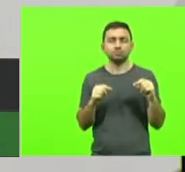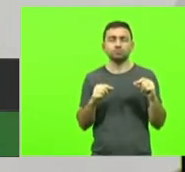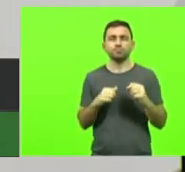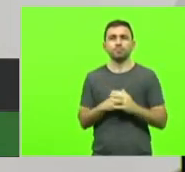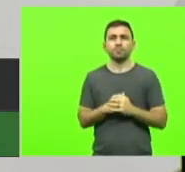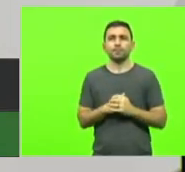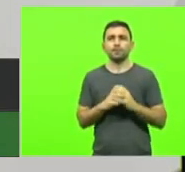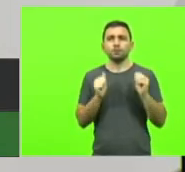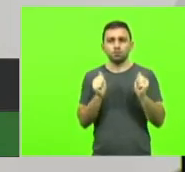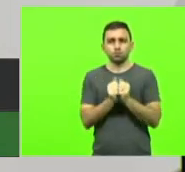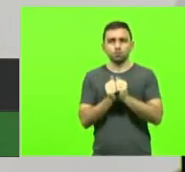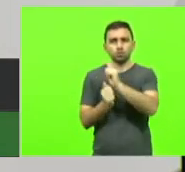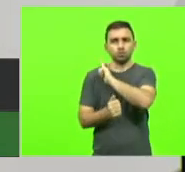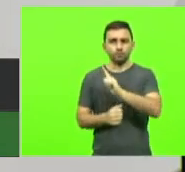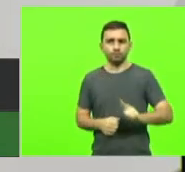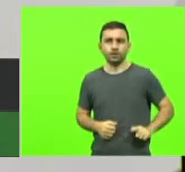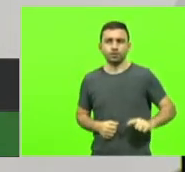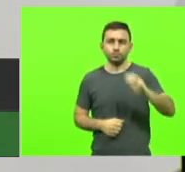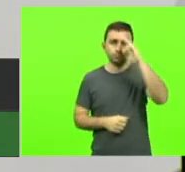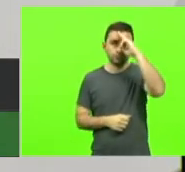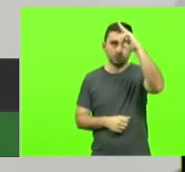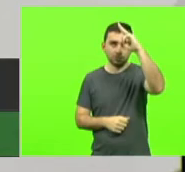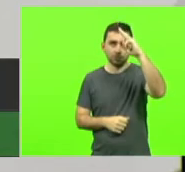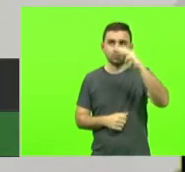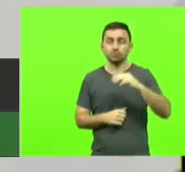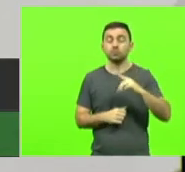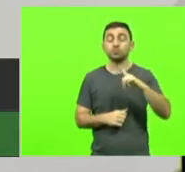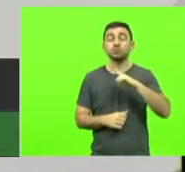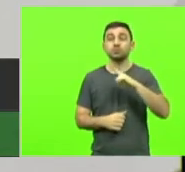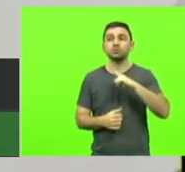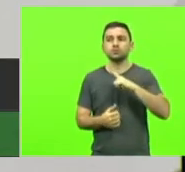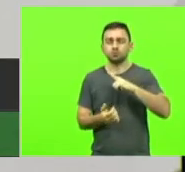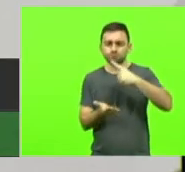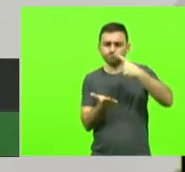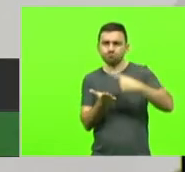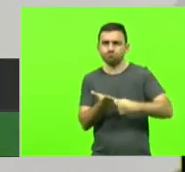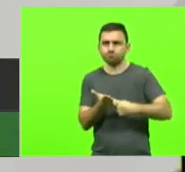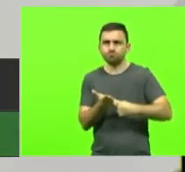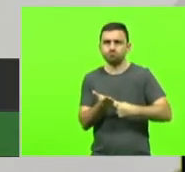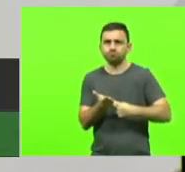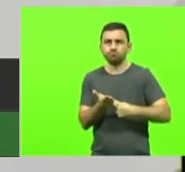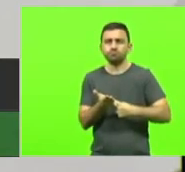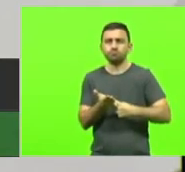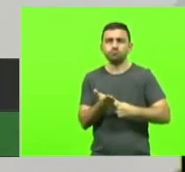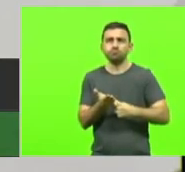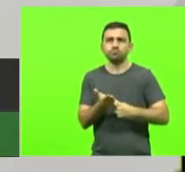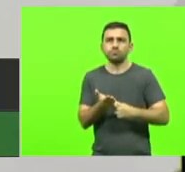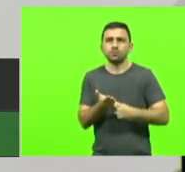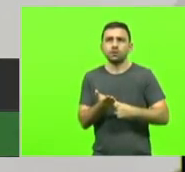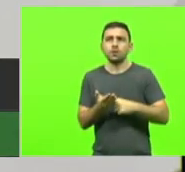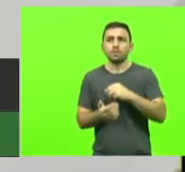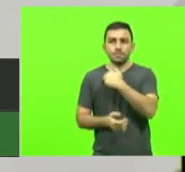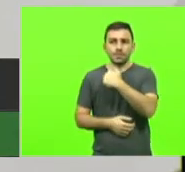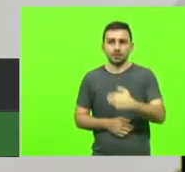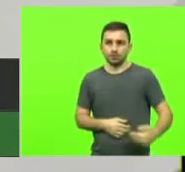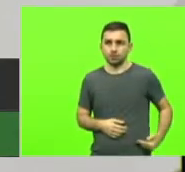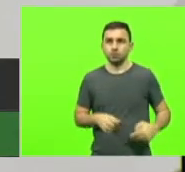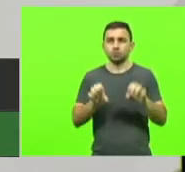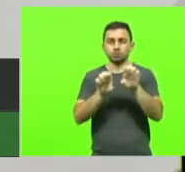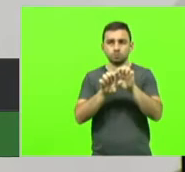com o governador Carlos Moisés, onde foi fechado um acordo com o ministro da